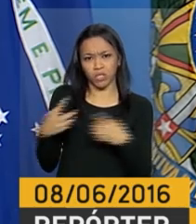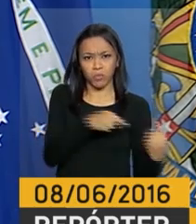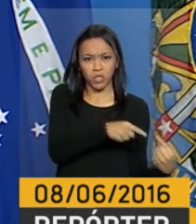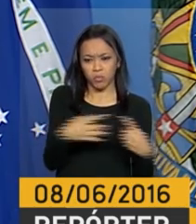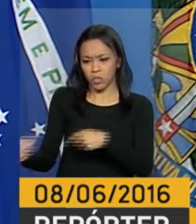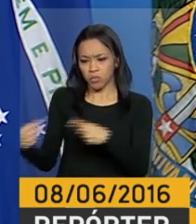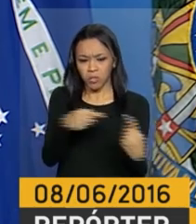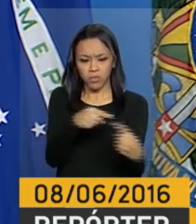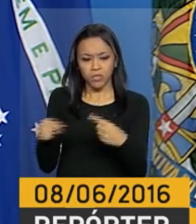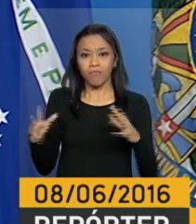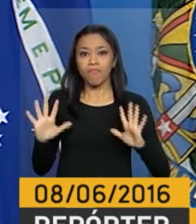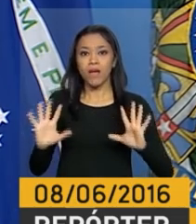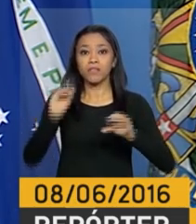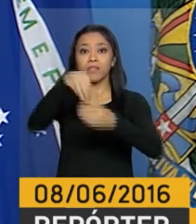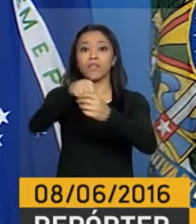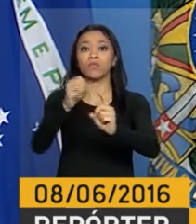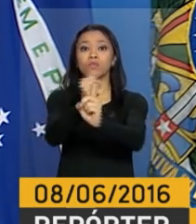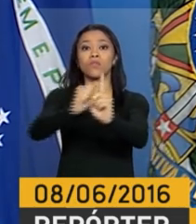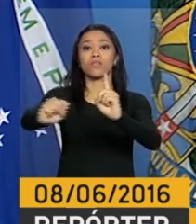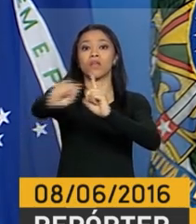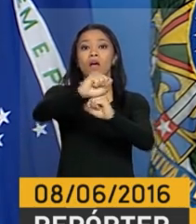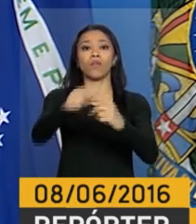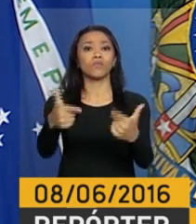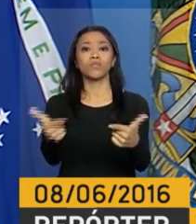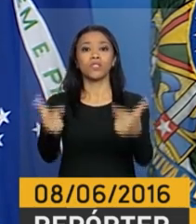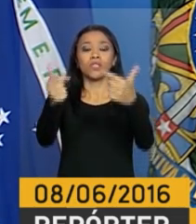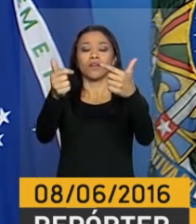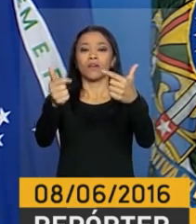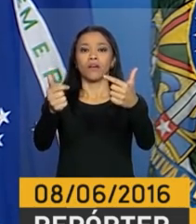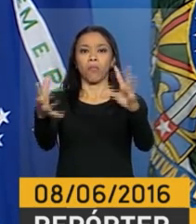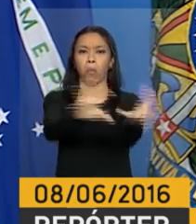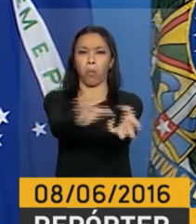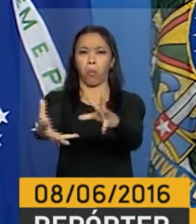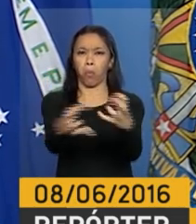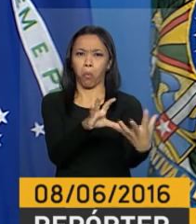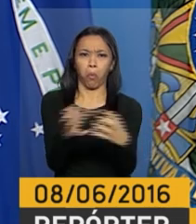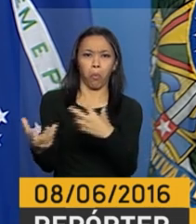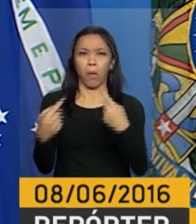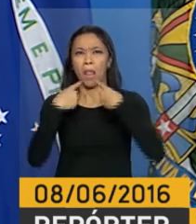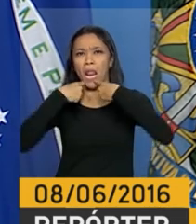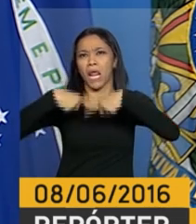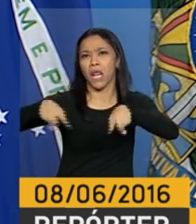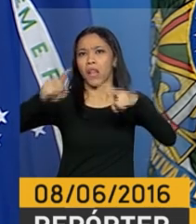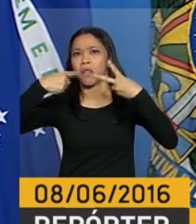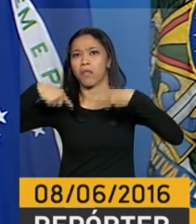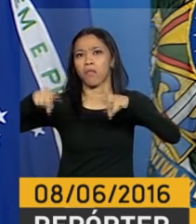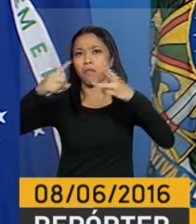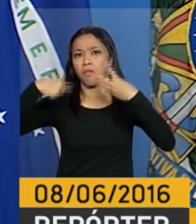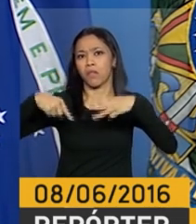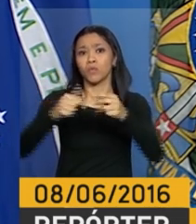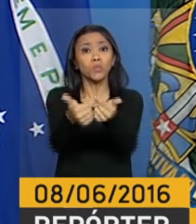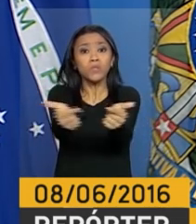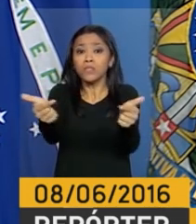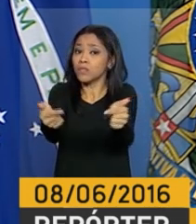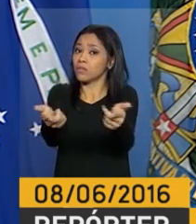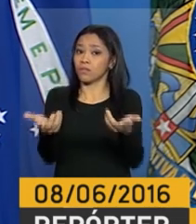mas no meio social não havia a desarmonia que se estabeleceu ao longo do tempo